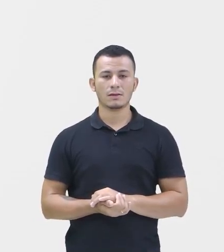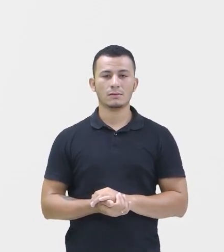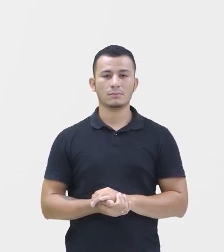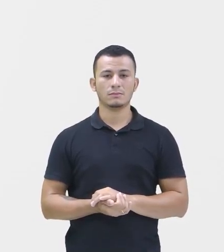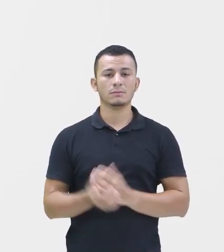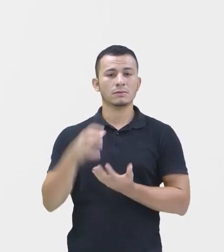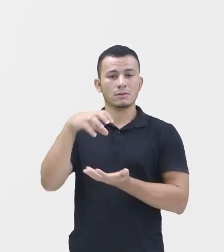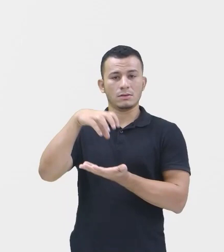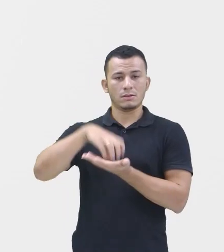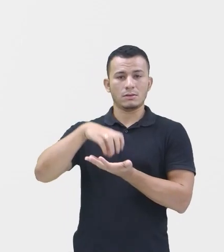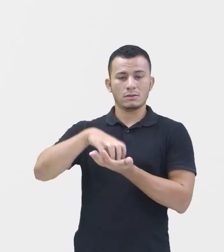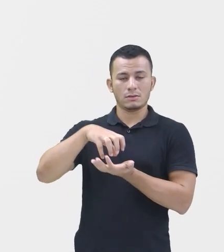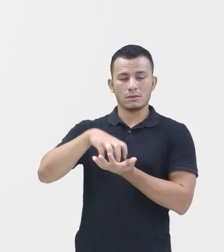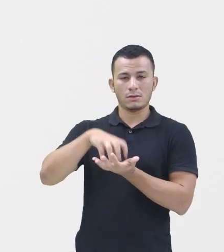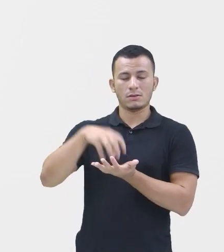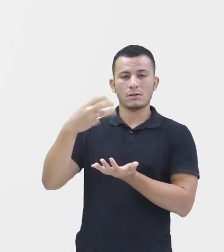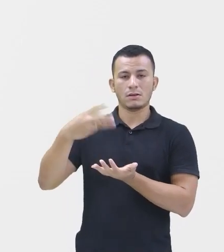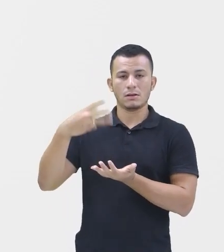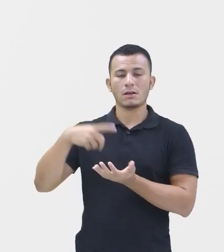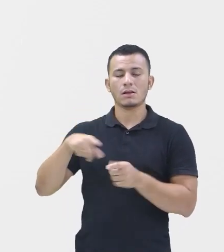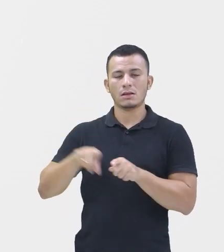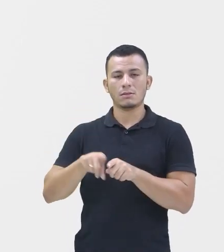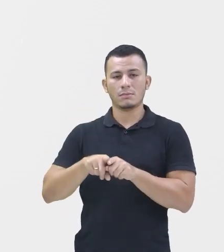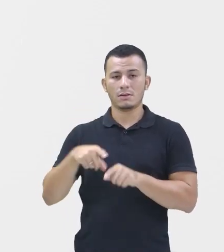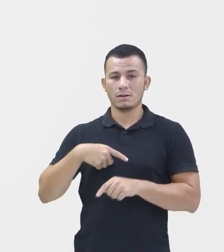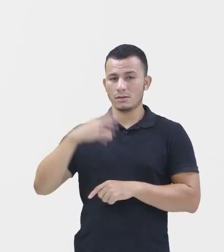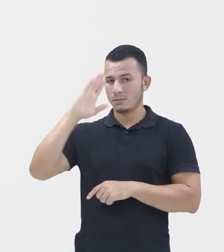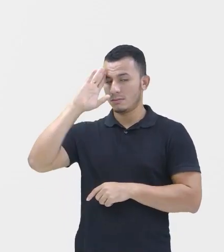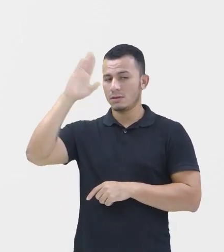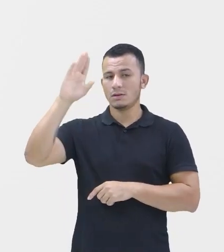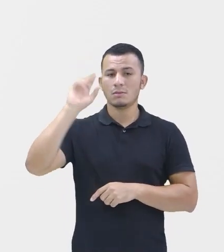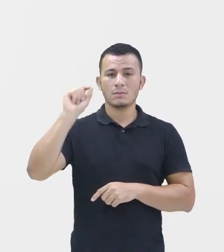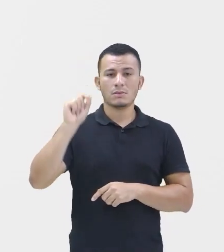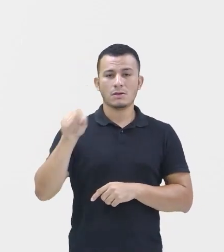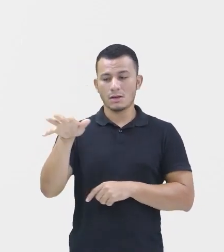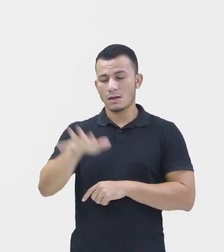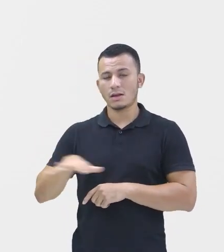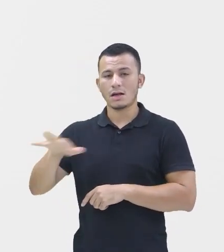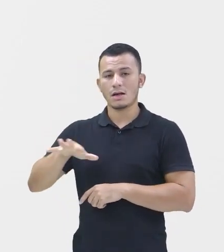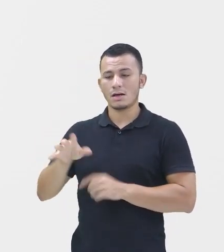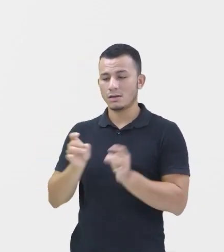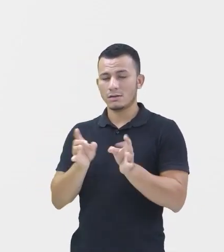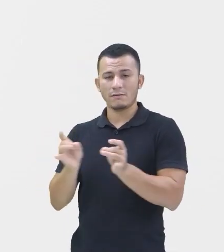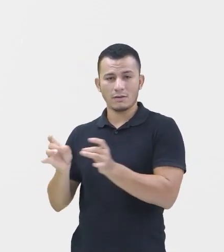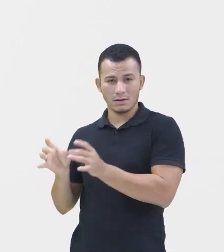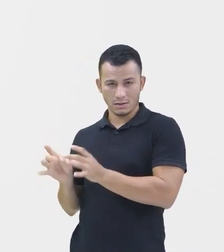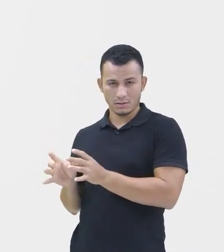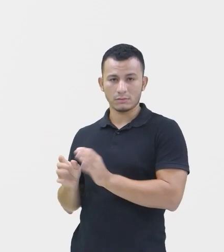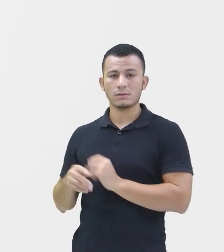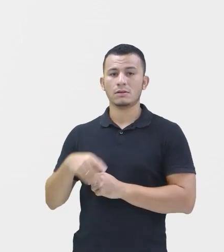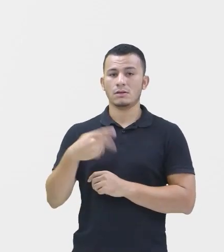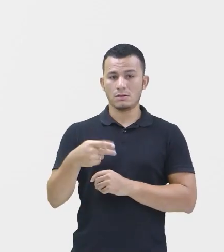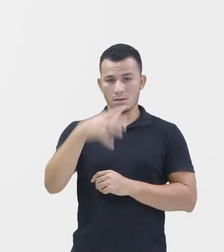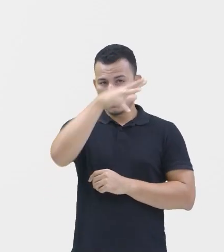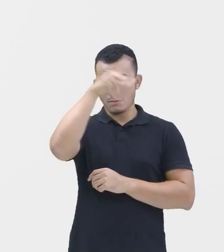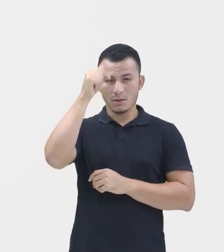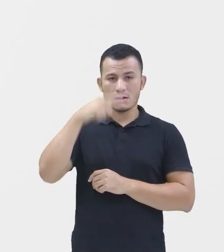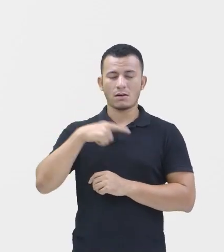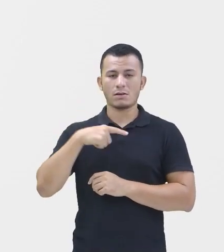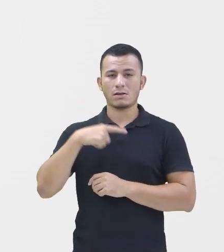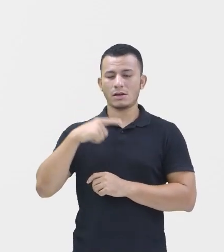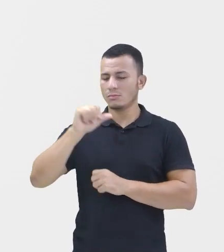O setor terciário vem destacando-se principalmente na área do comércio. Manaus passa